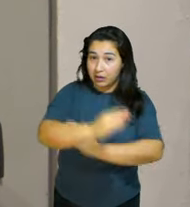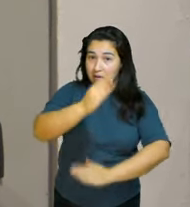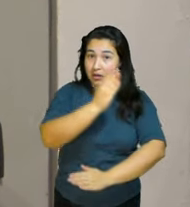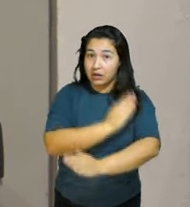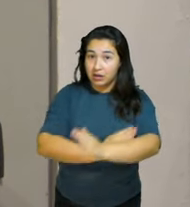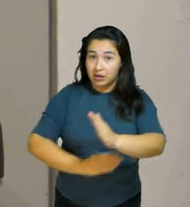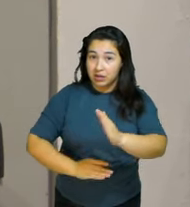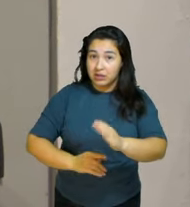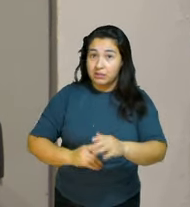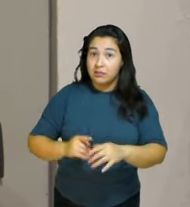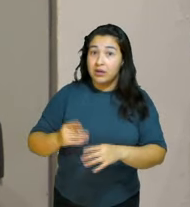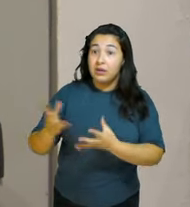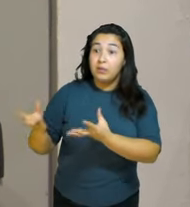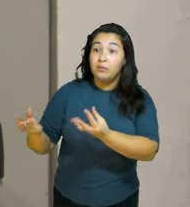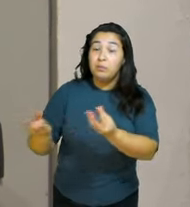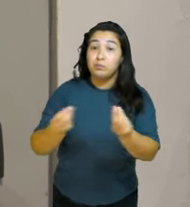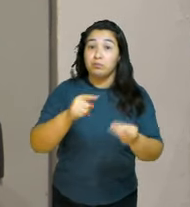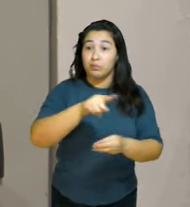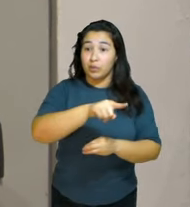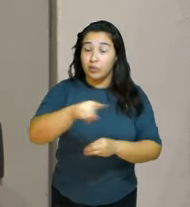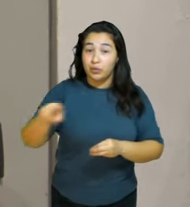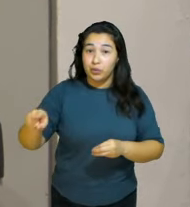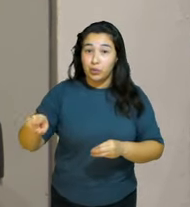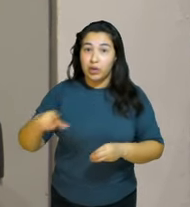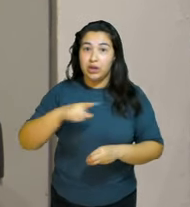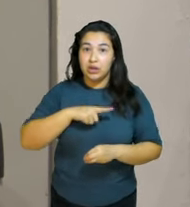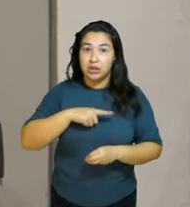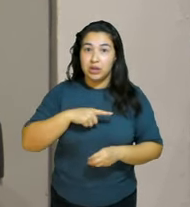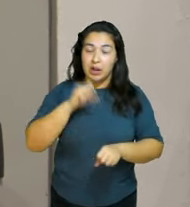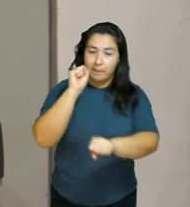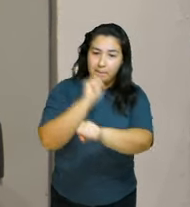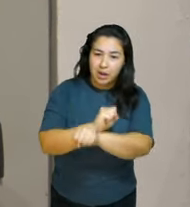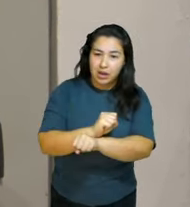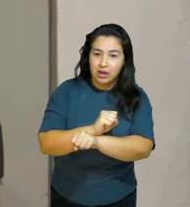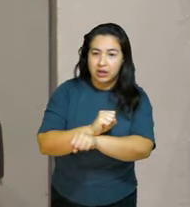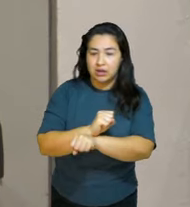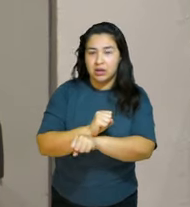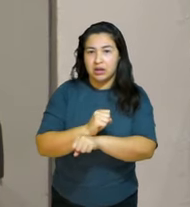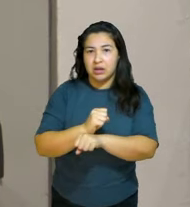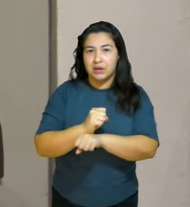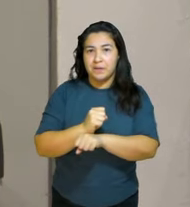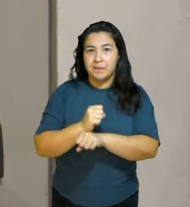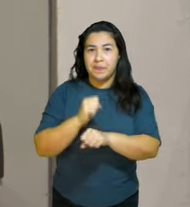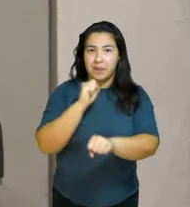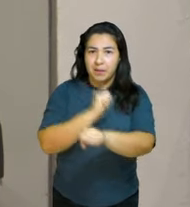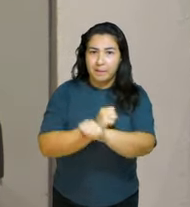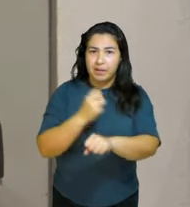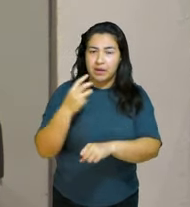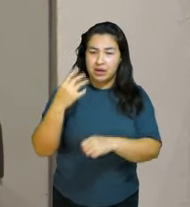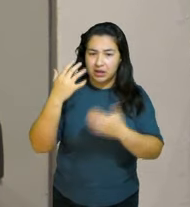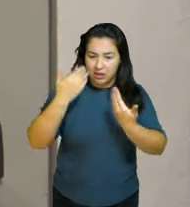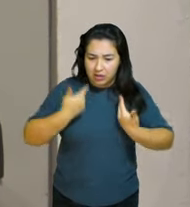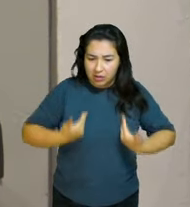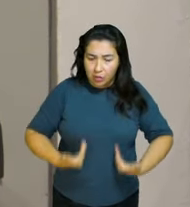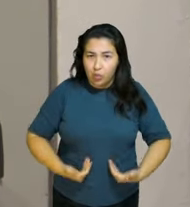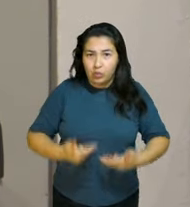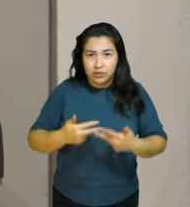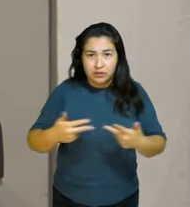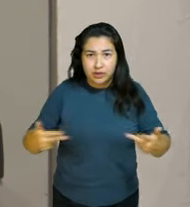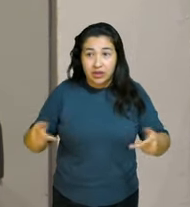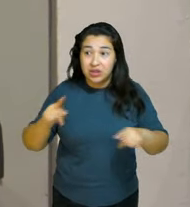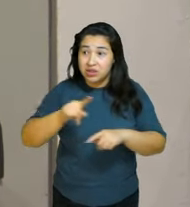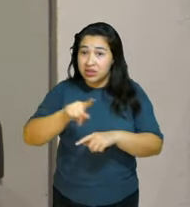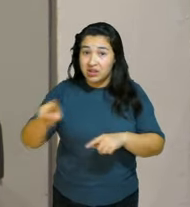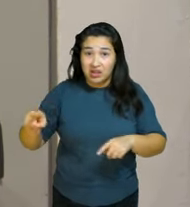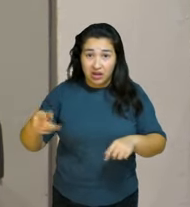locomoção gigantesco, alguns com paralisia, tetraplégicos, que não puderam competir, mas se deslocaram até Blumenau. E